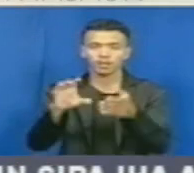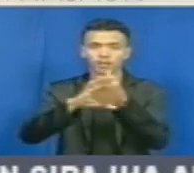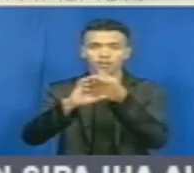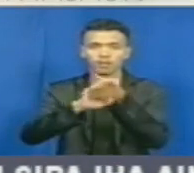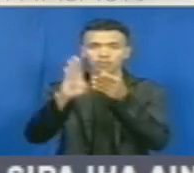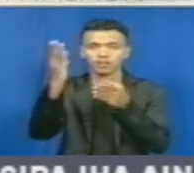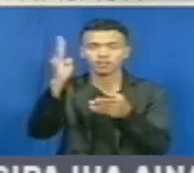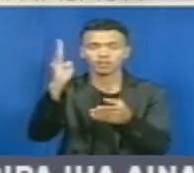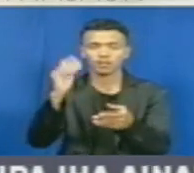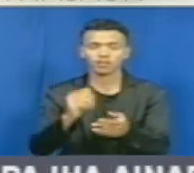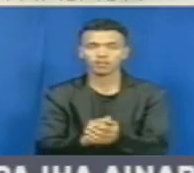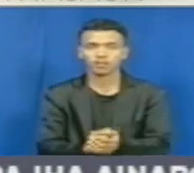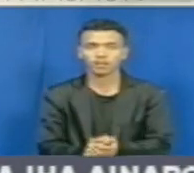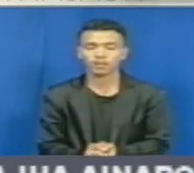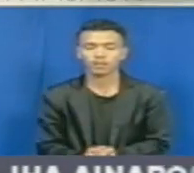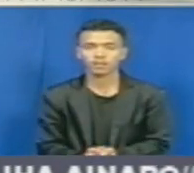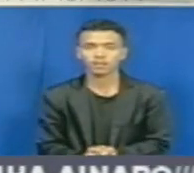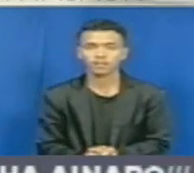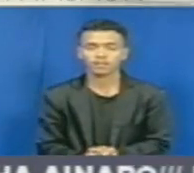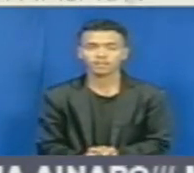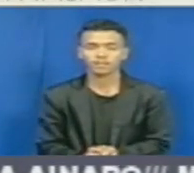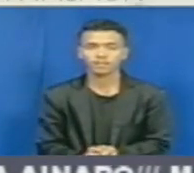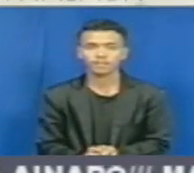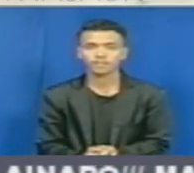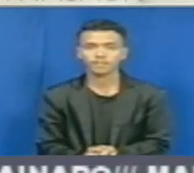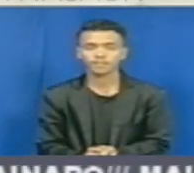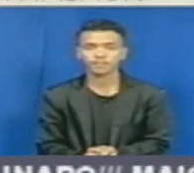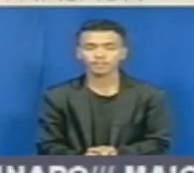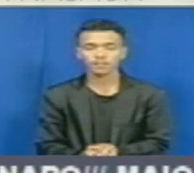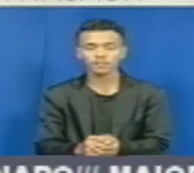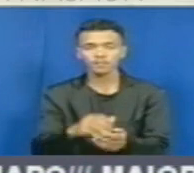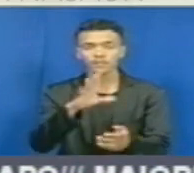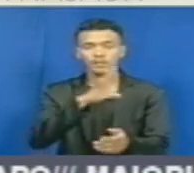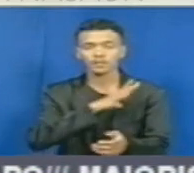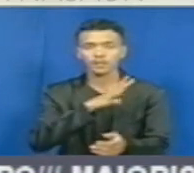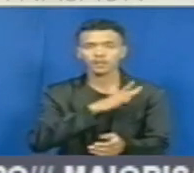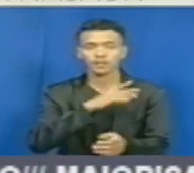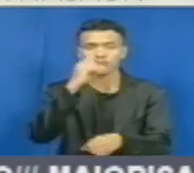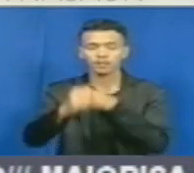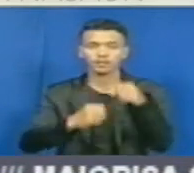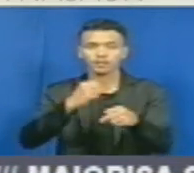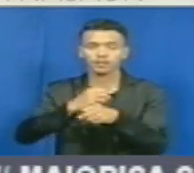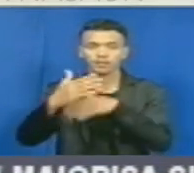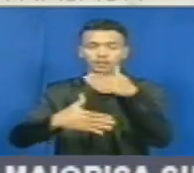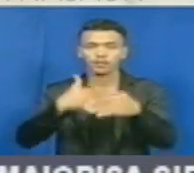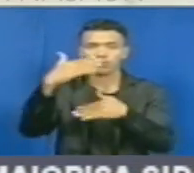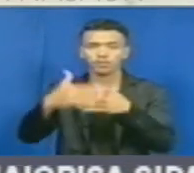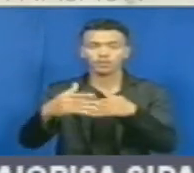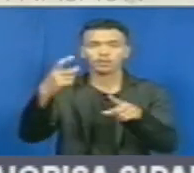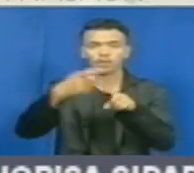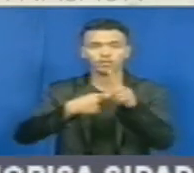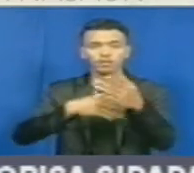eleitoral. Nela inclui Bahia, Bessira, eleitores Fonsira. Né? Bem, espera catac. Tinang oin ou